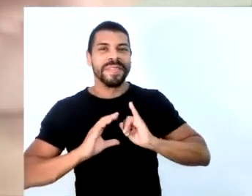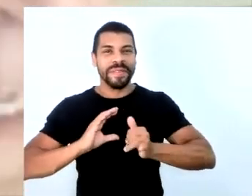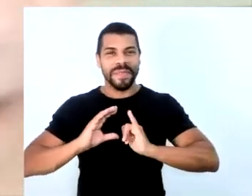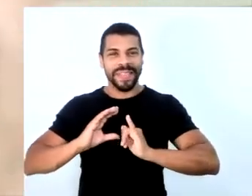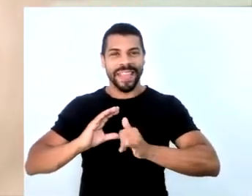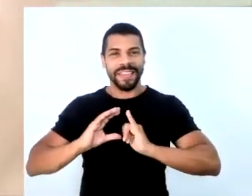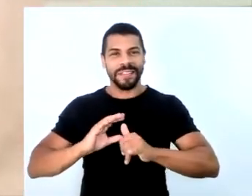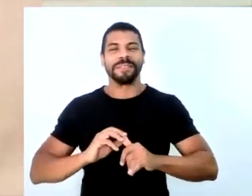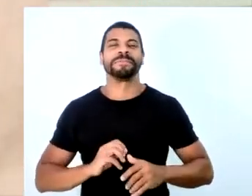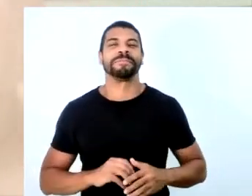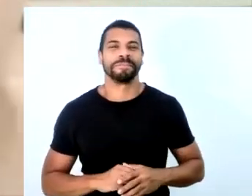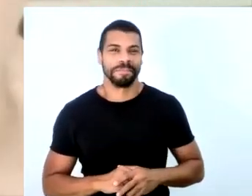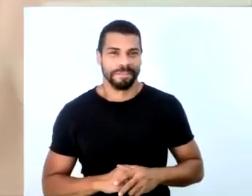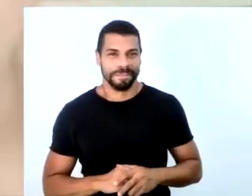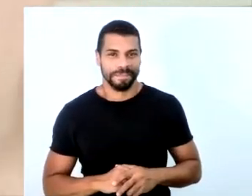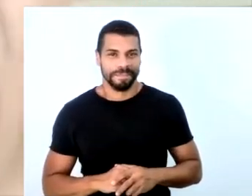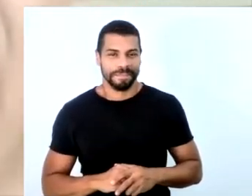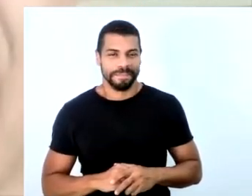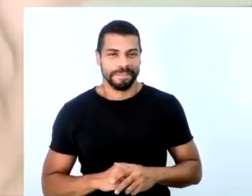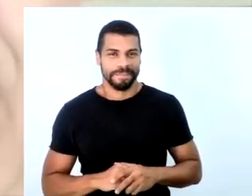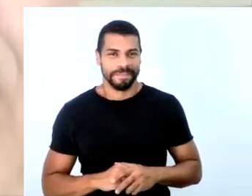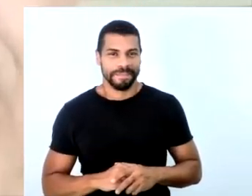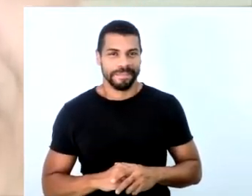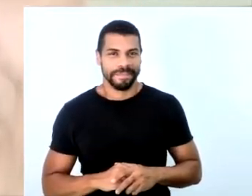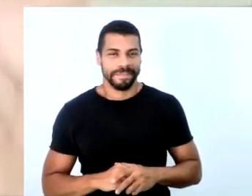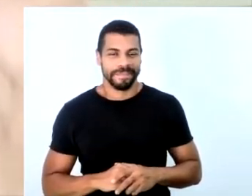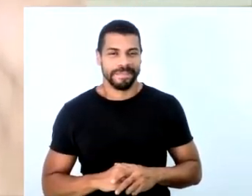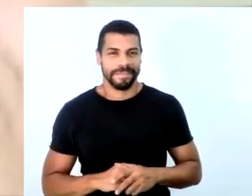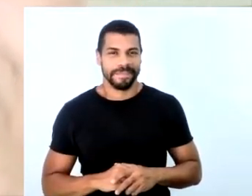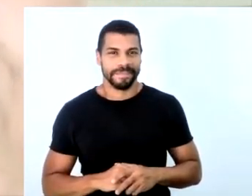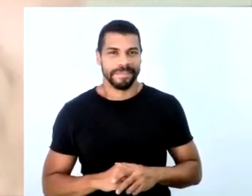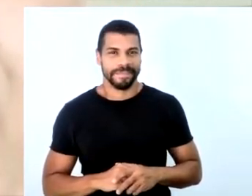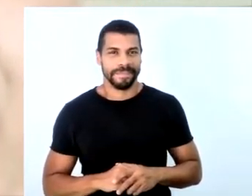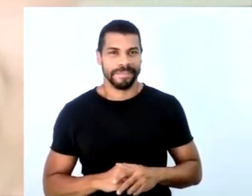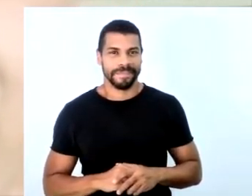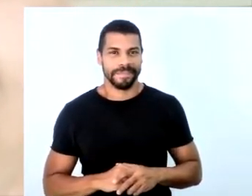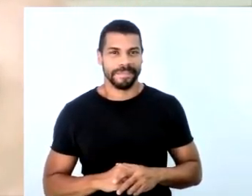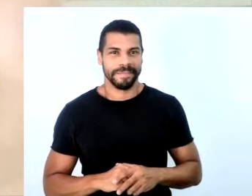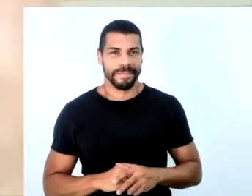como montadora de filmes e séries documentais?